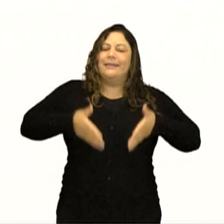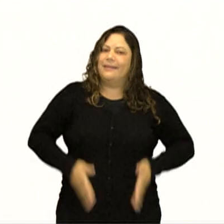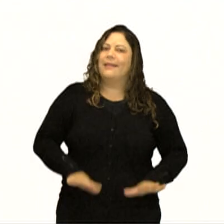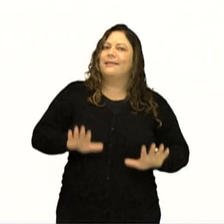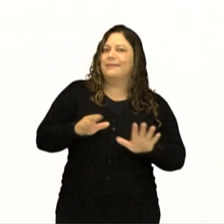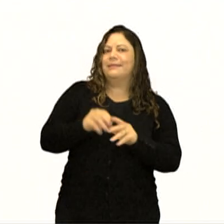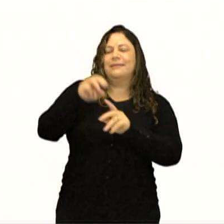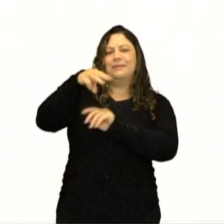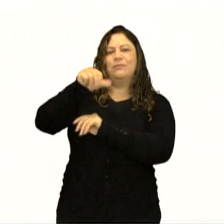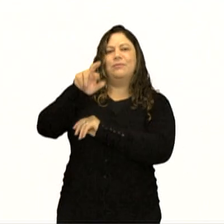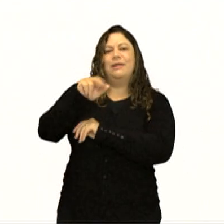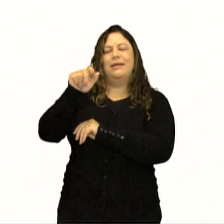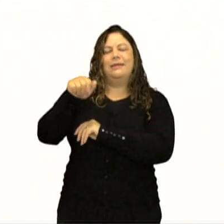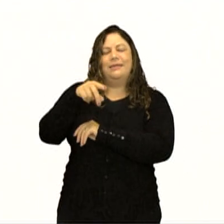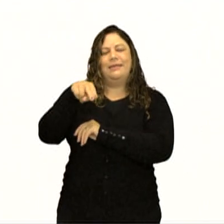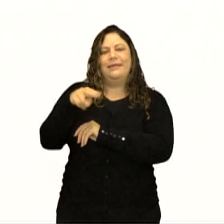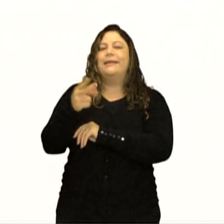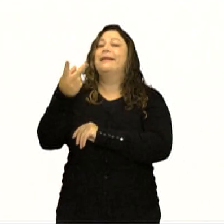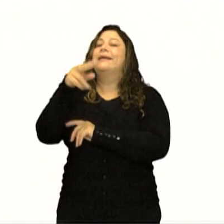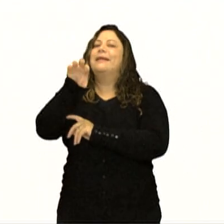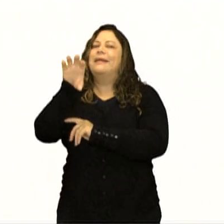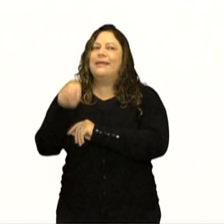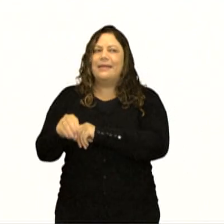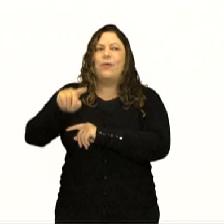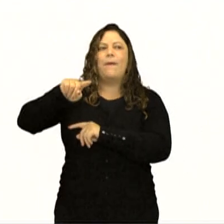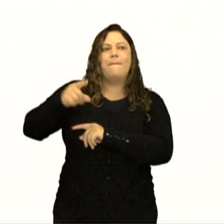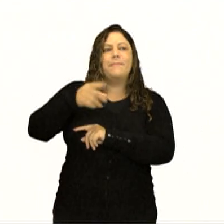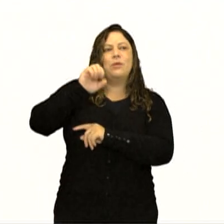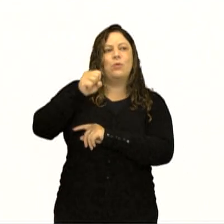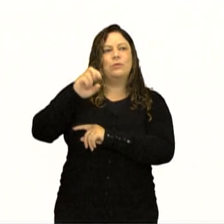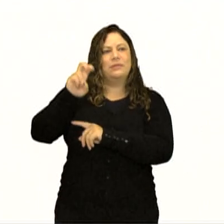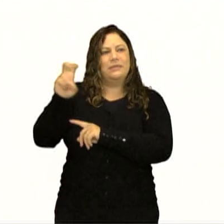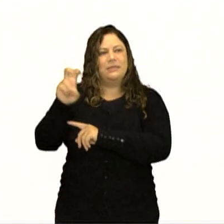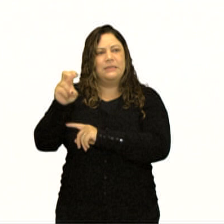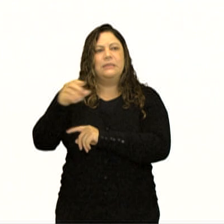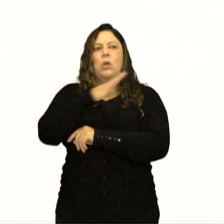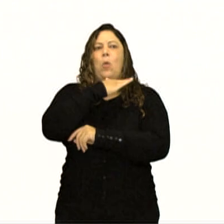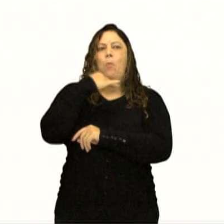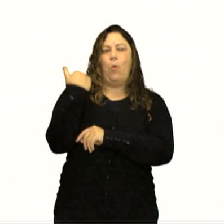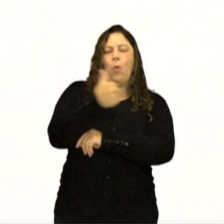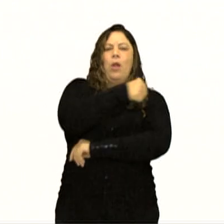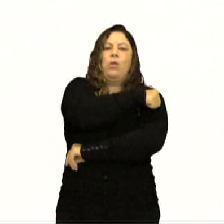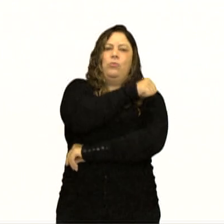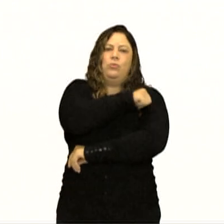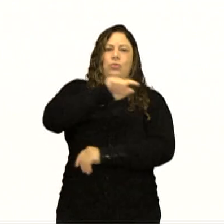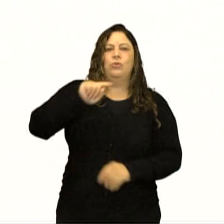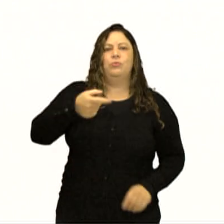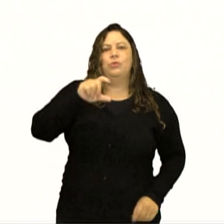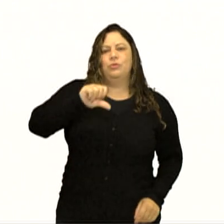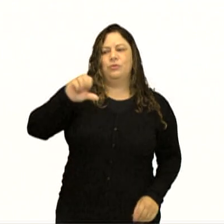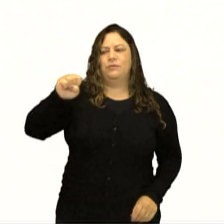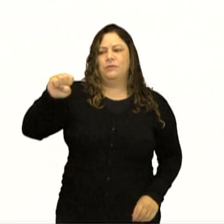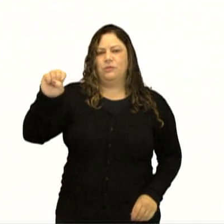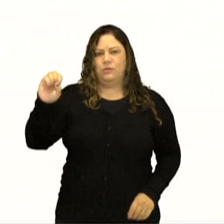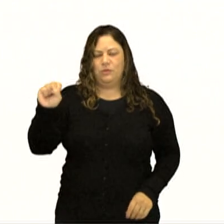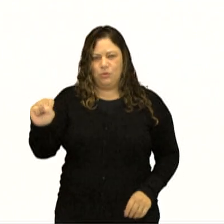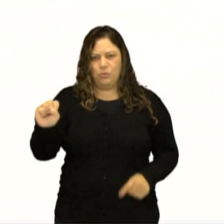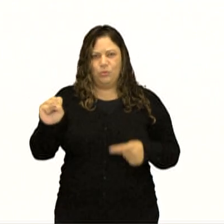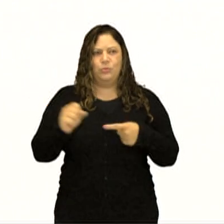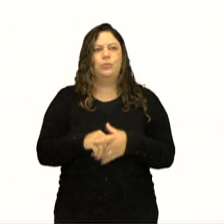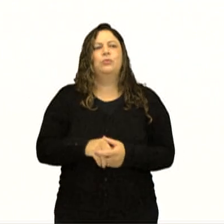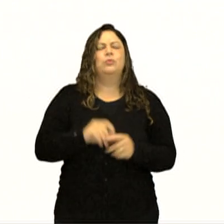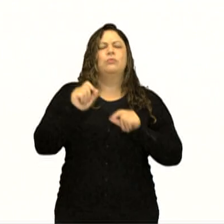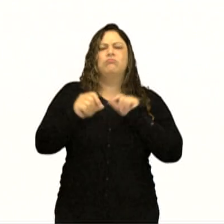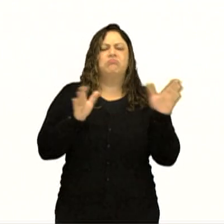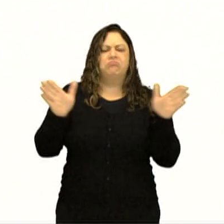1908. Letra A. Cite elementos que apontam a época em que se passa o enredo. Letra B.